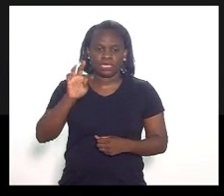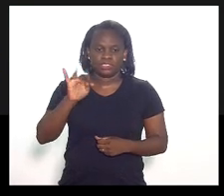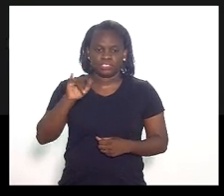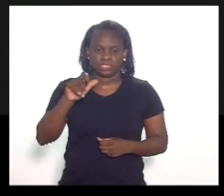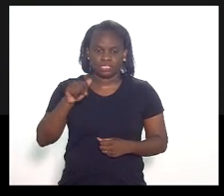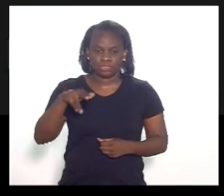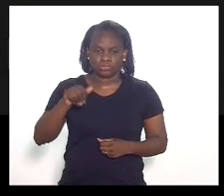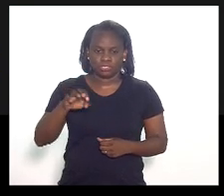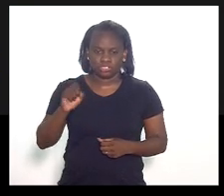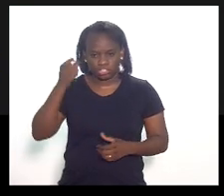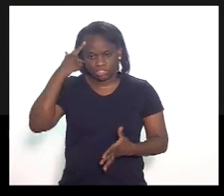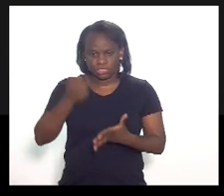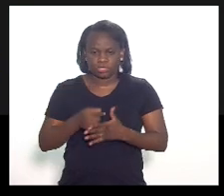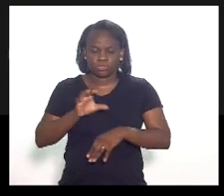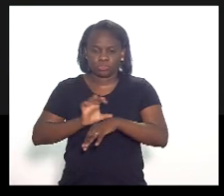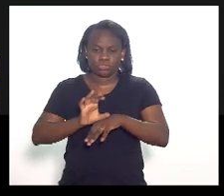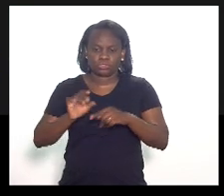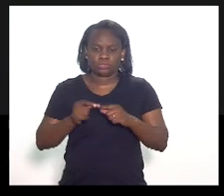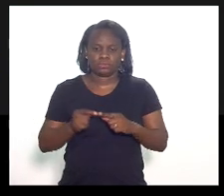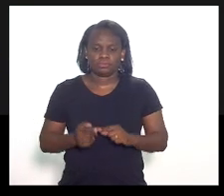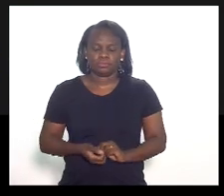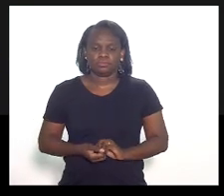pela constitucionalidade.